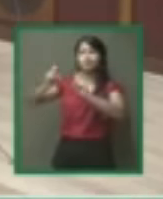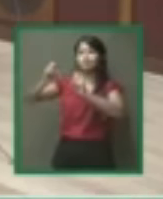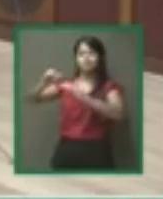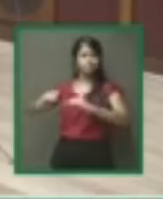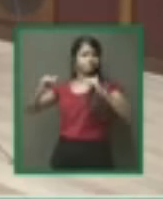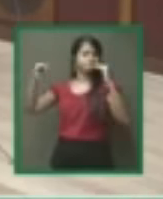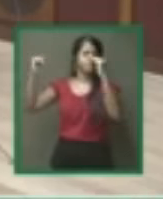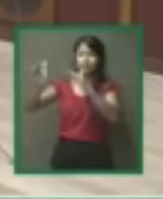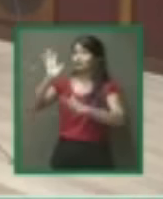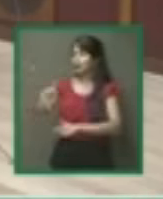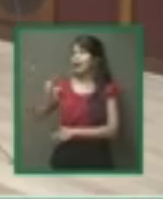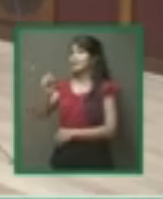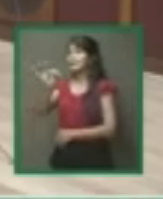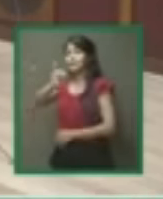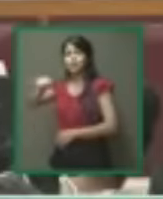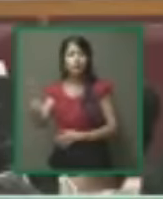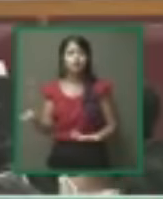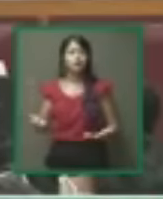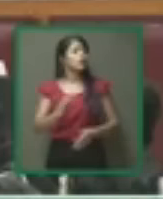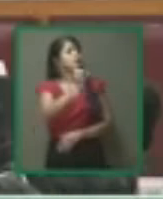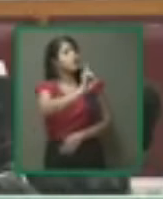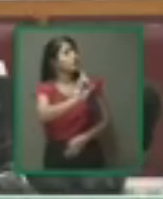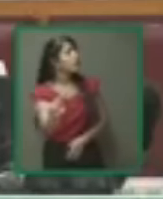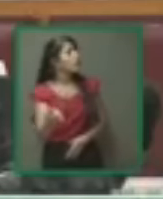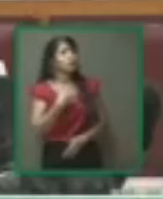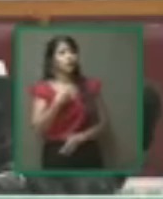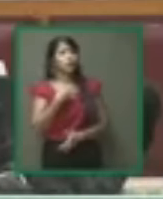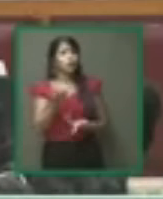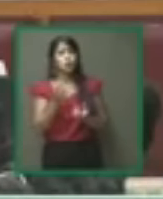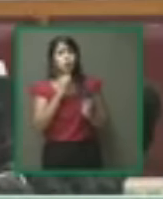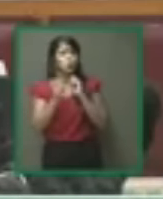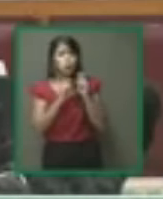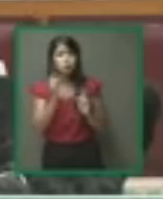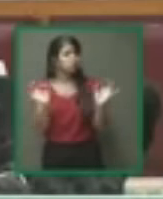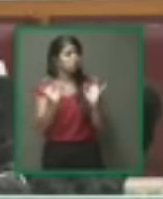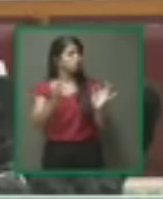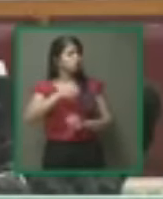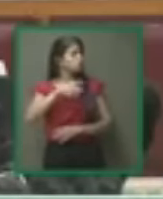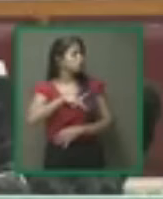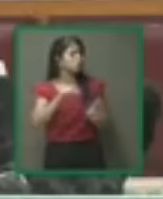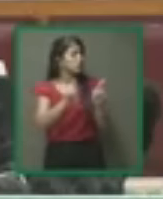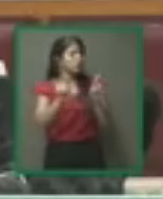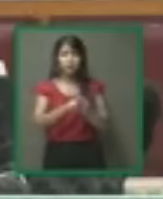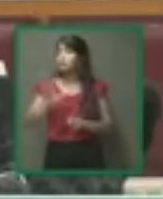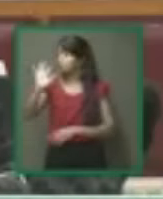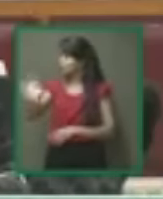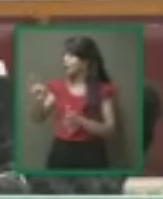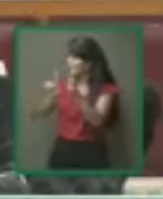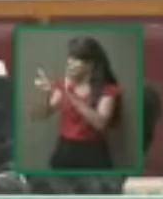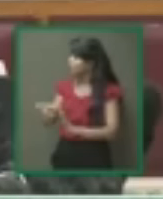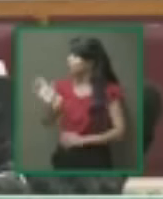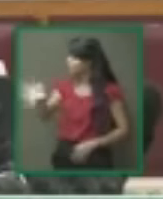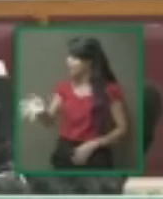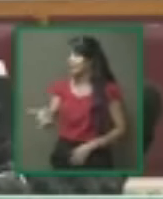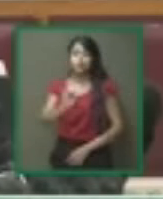questão. Não, doutor, ninguém, eu não questionei, eu acho que nem o Ministério Público não questionou isso. Questionou, Excelência, acabou de